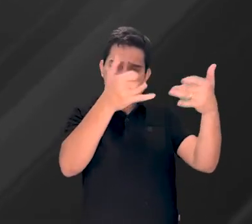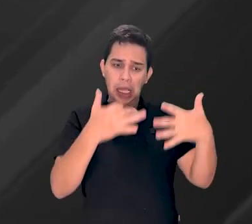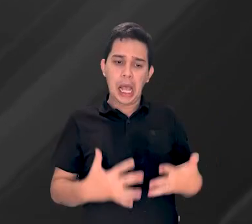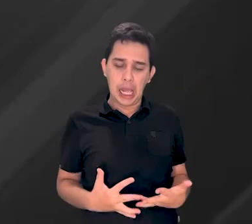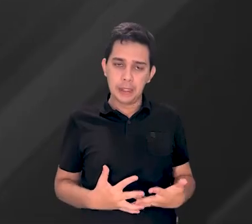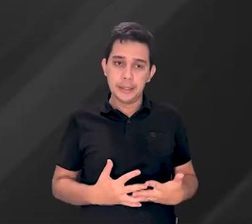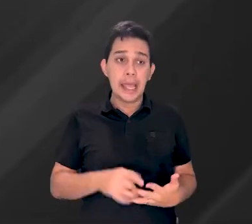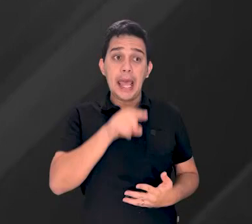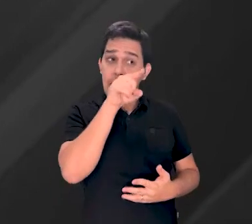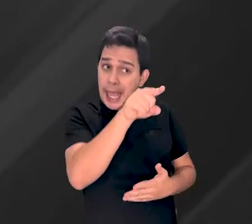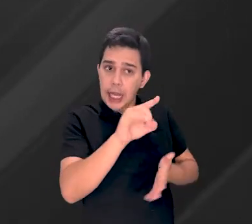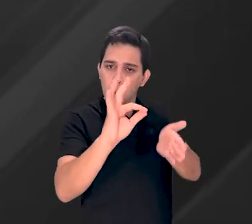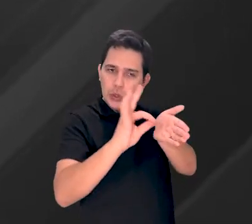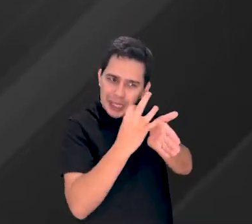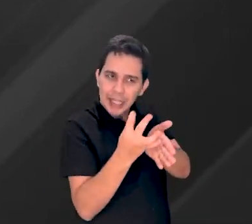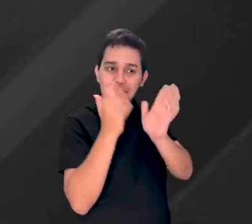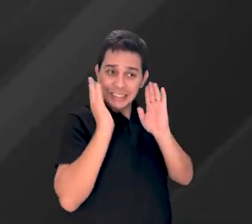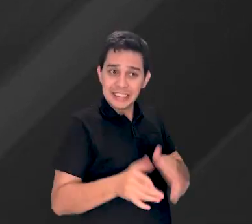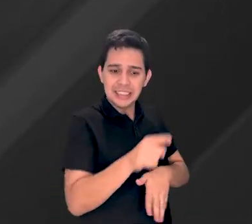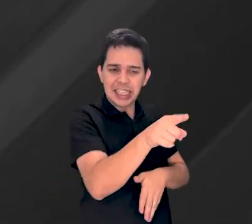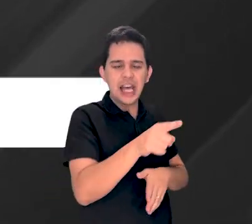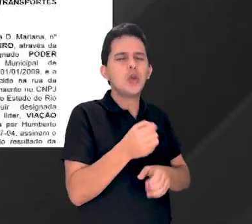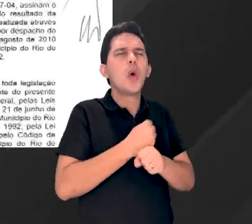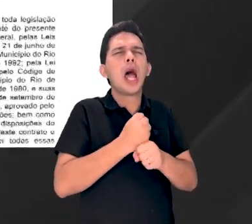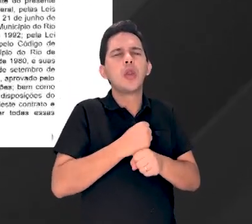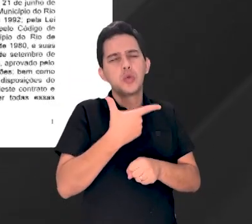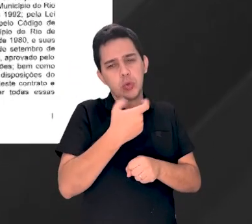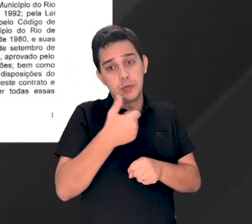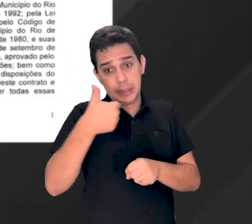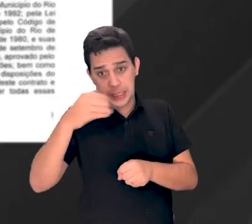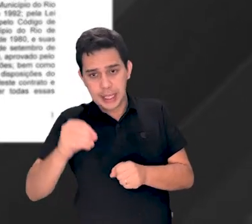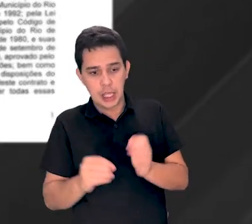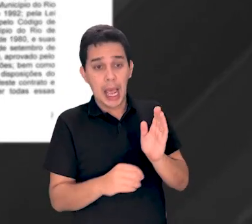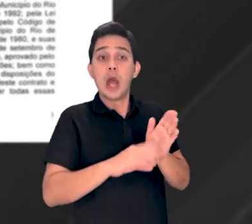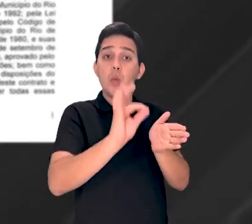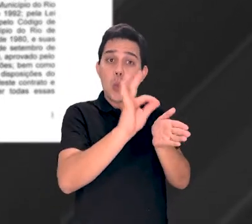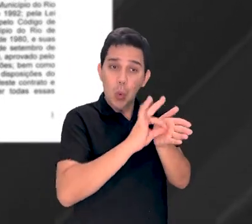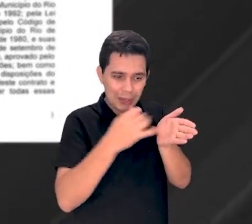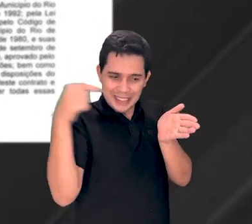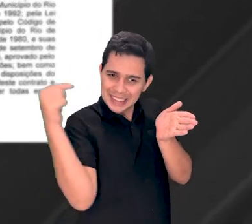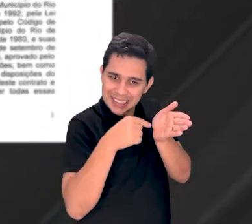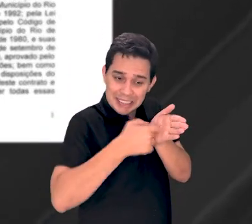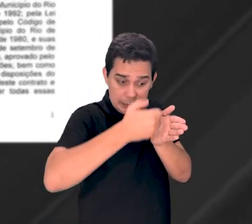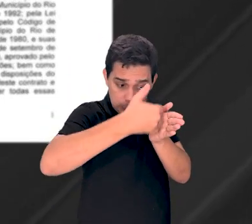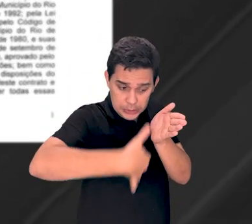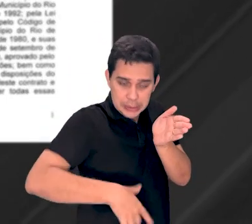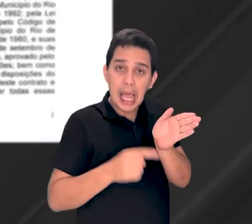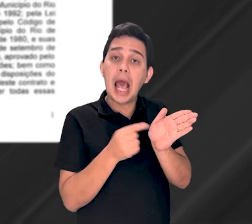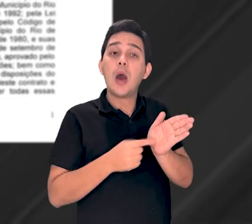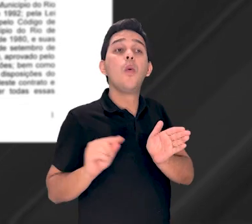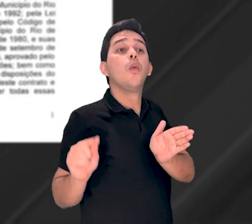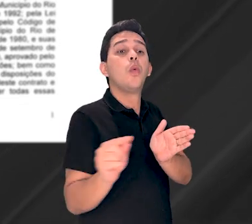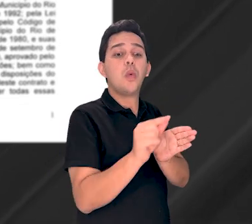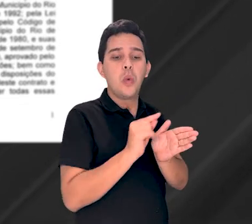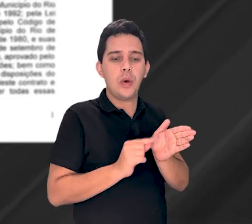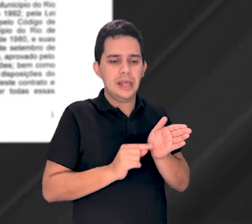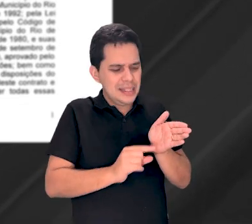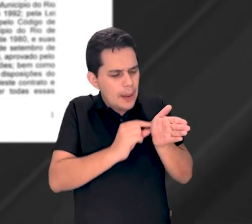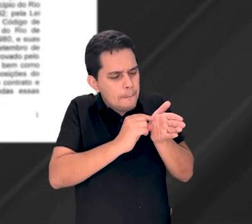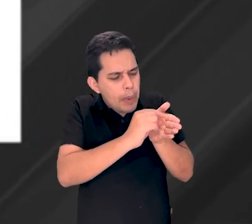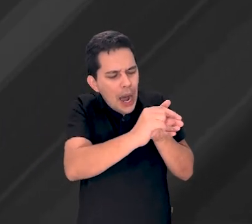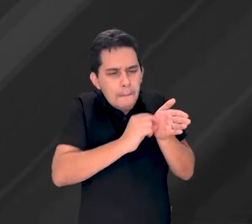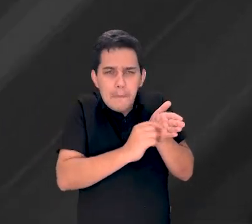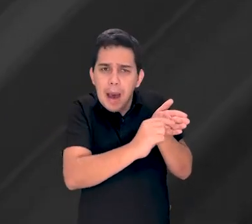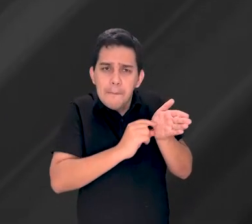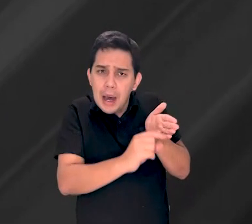desde a assinatura do contrato de concessão 2010 durante a execução do contrato adversas